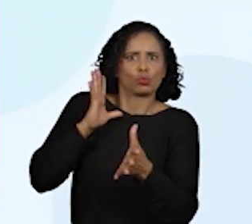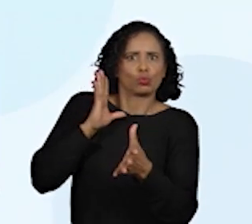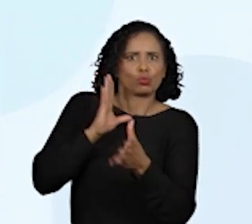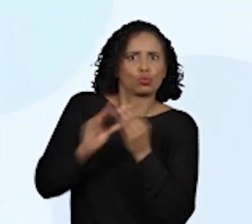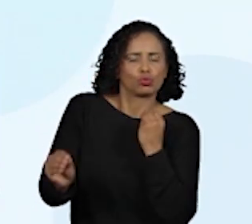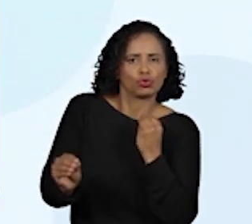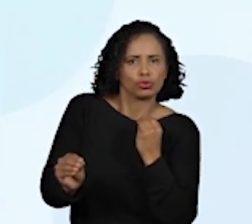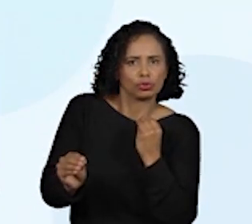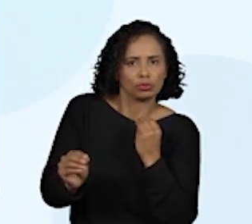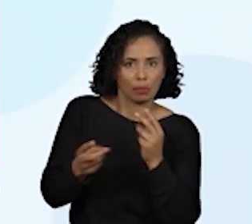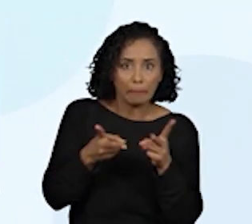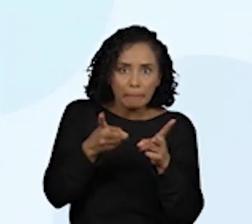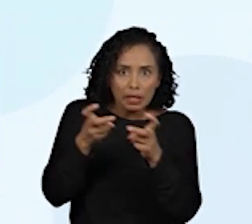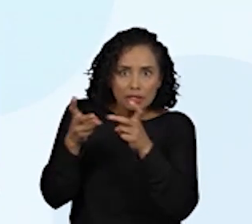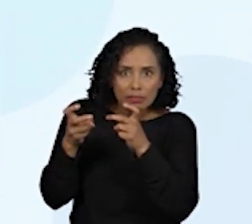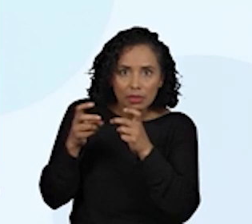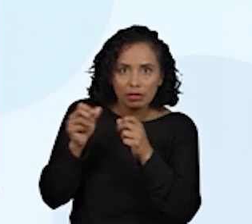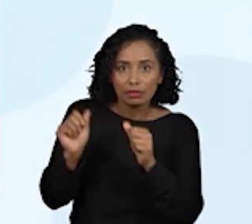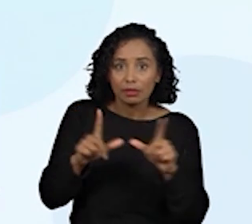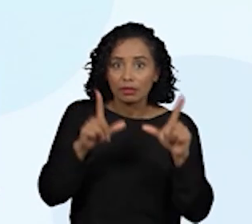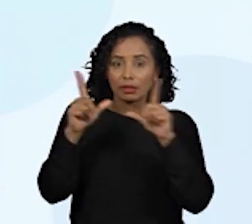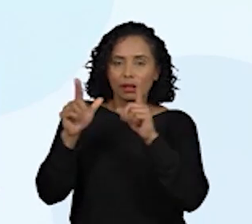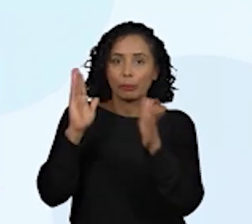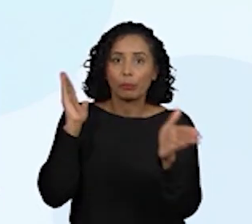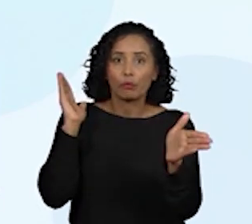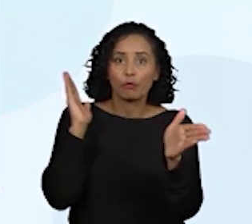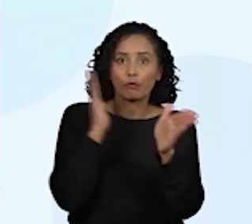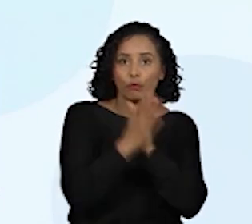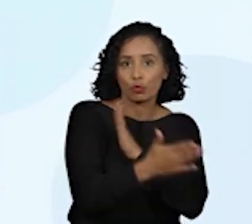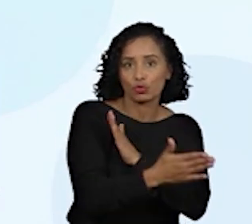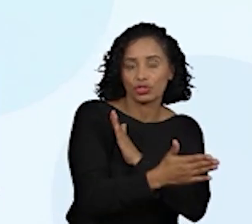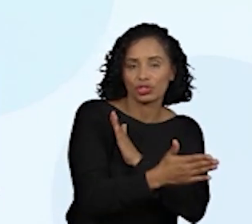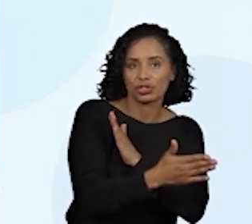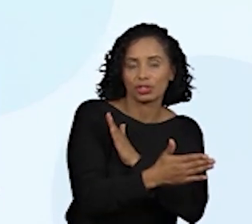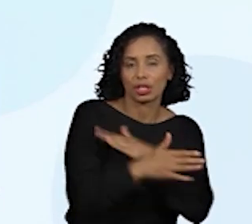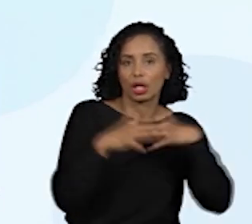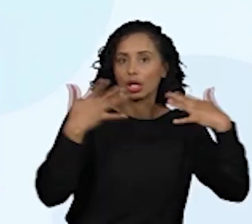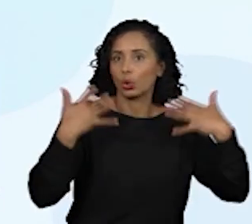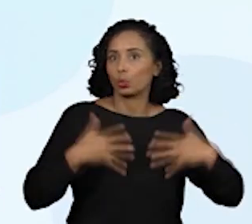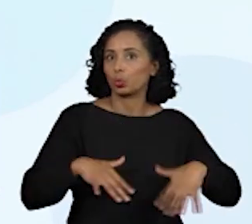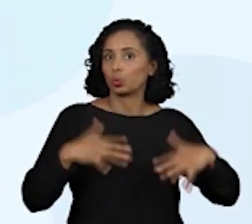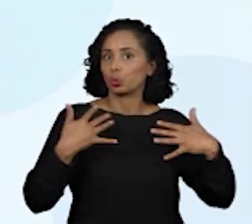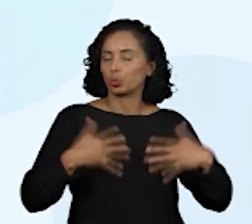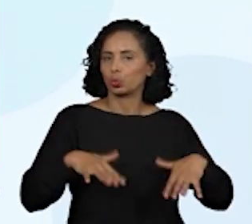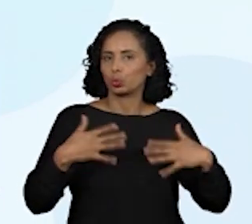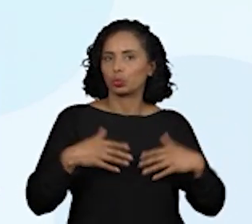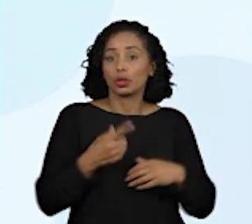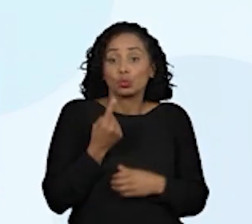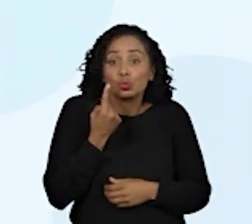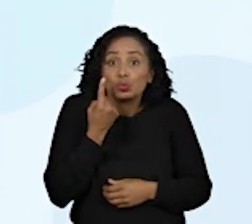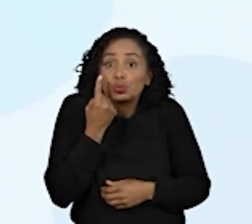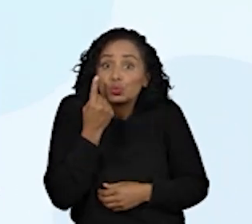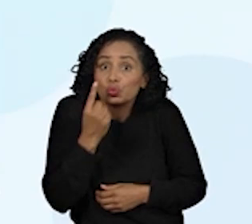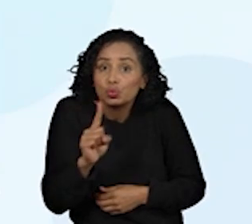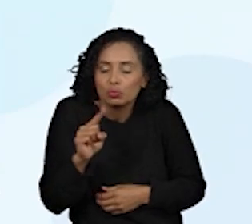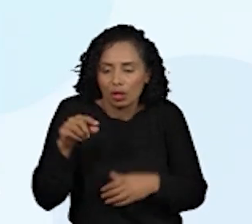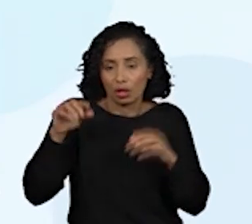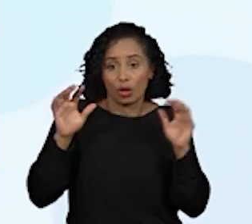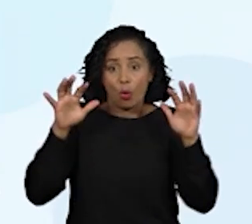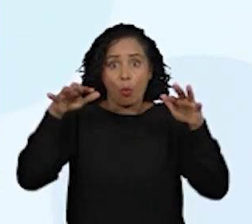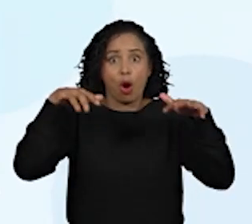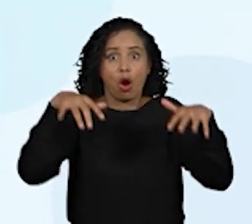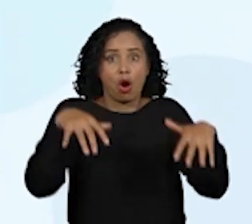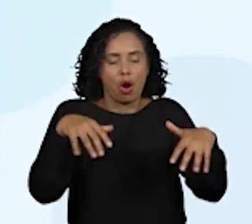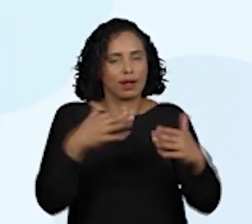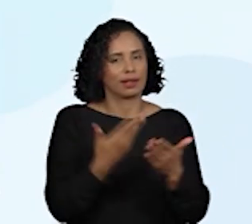Vocês observam o Petrúquio na tela, que sairá correndo. Foi o último episódio do conto de assombração lido na